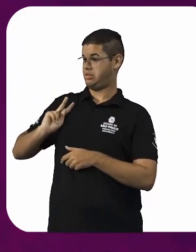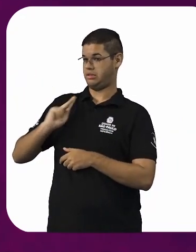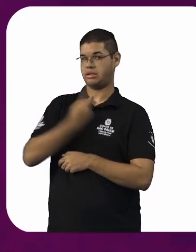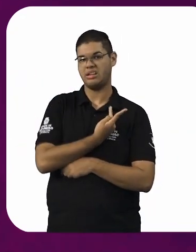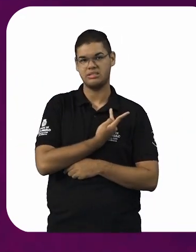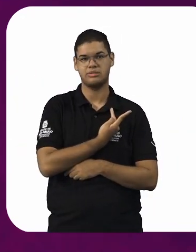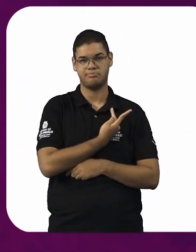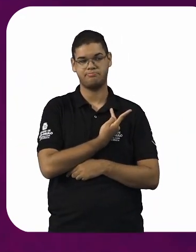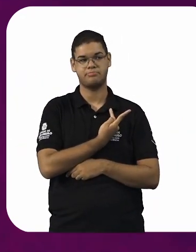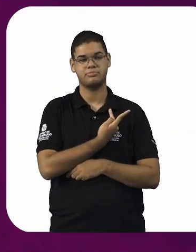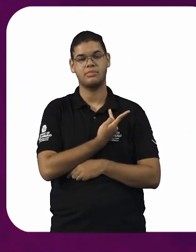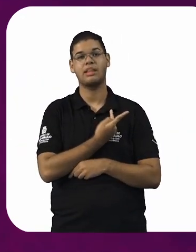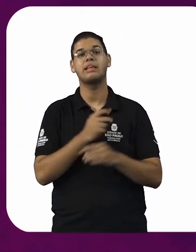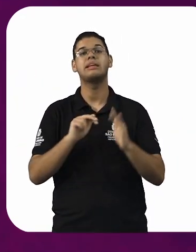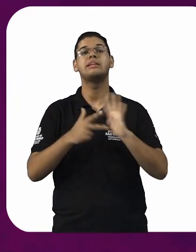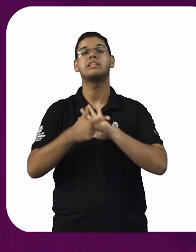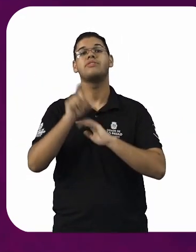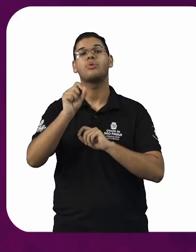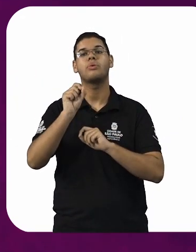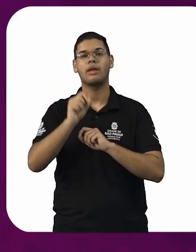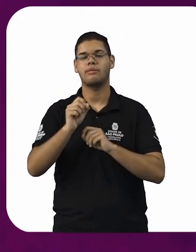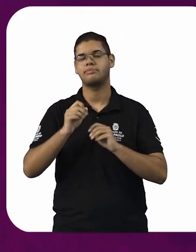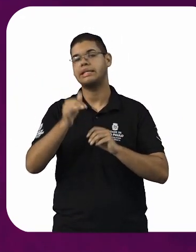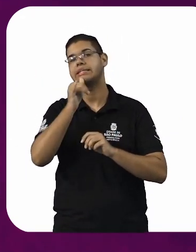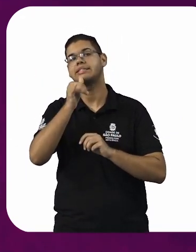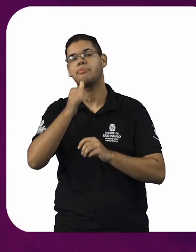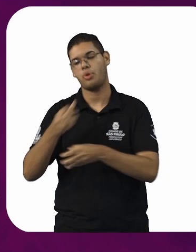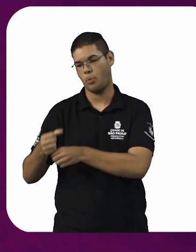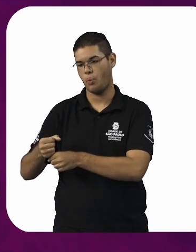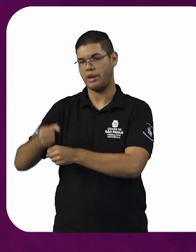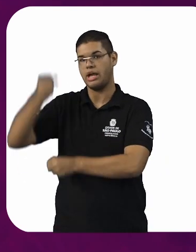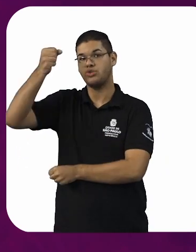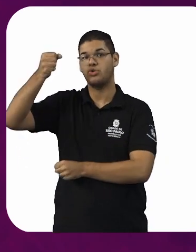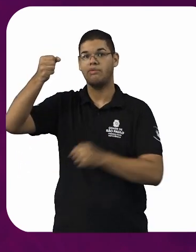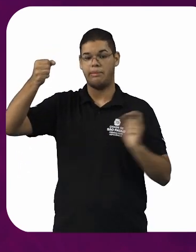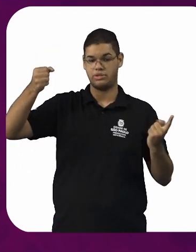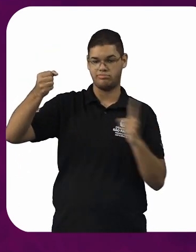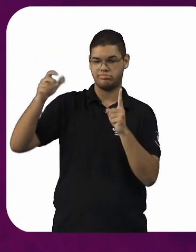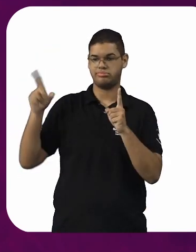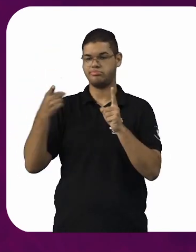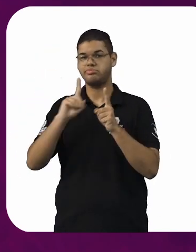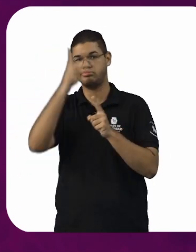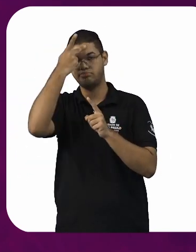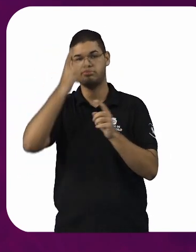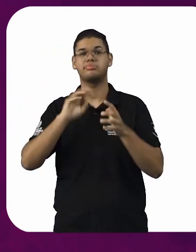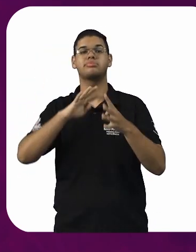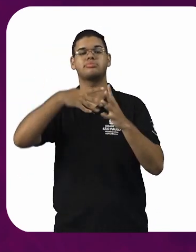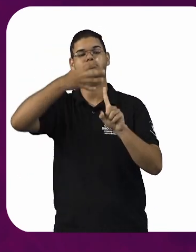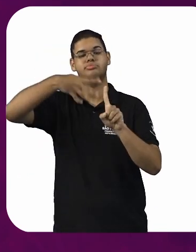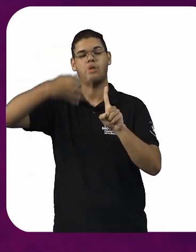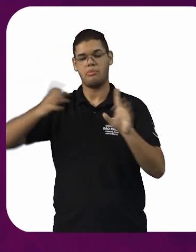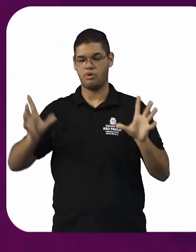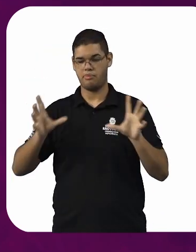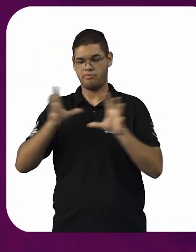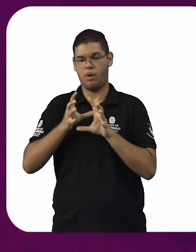termo guarda-chuva que abarca todas as identidades. Ninguém sabe muito o que é o trans, se transita, transgride, mas assim,